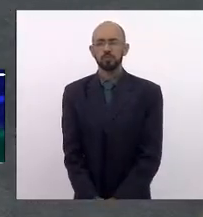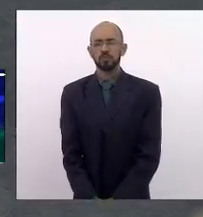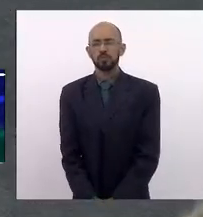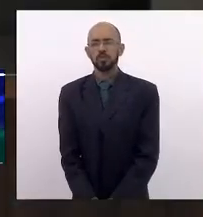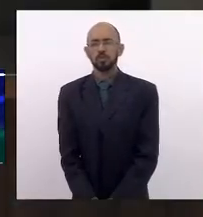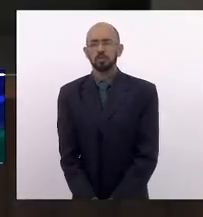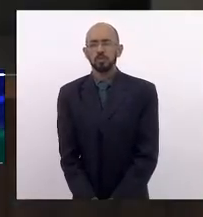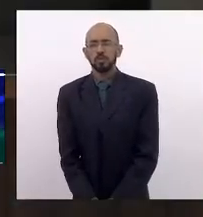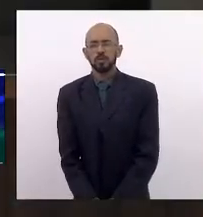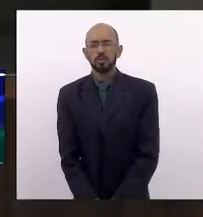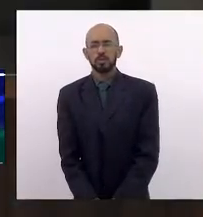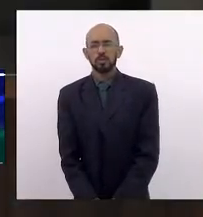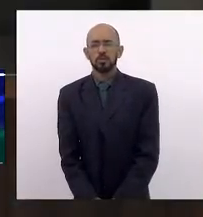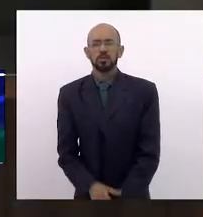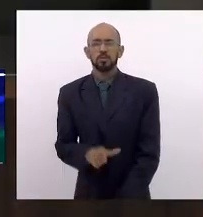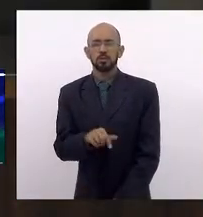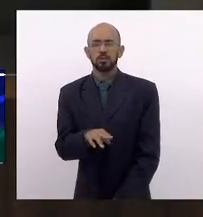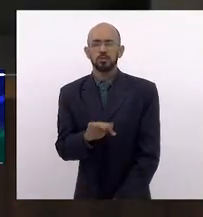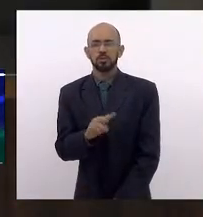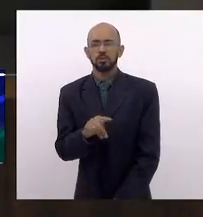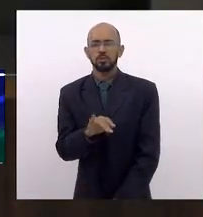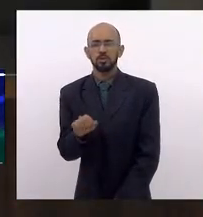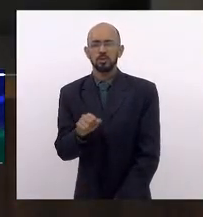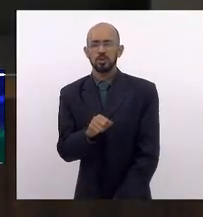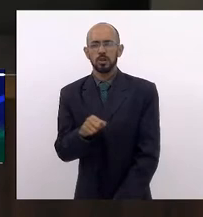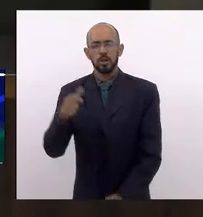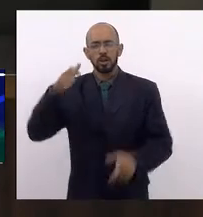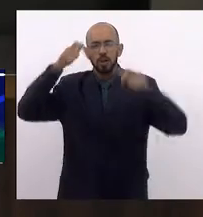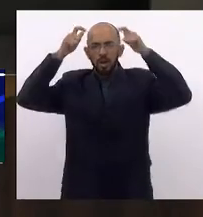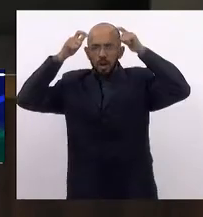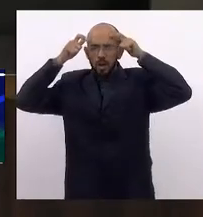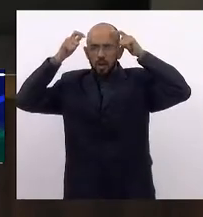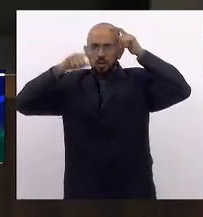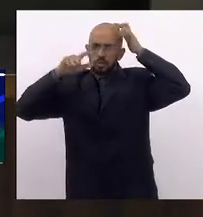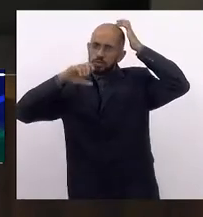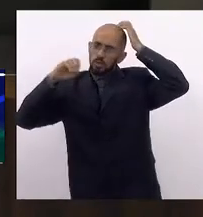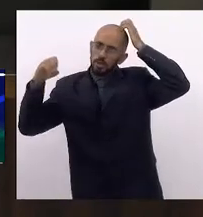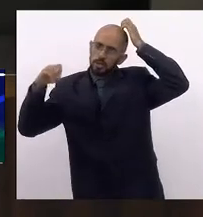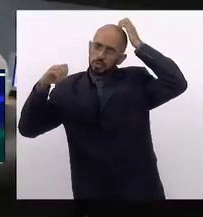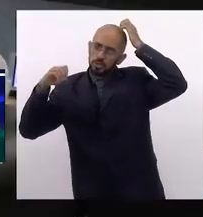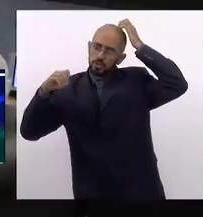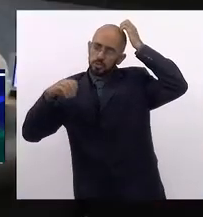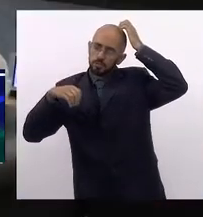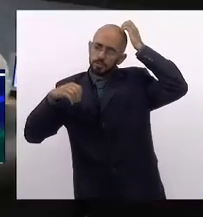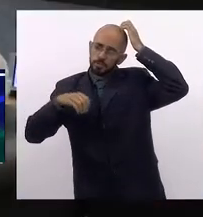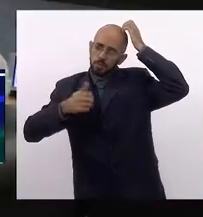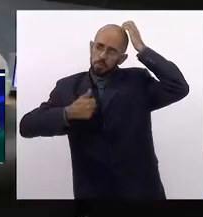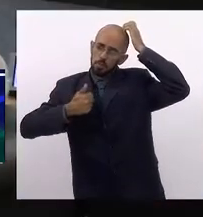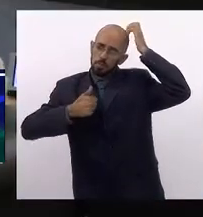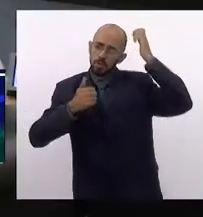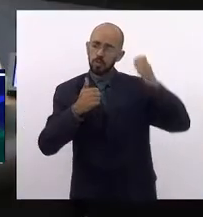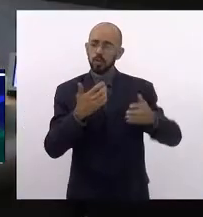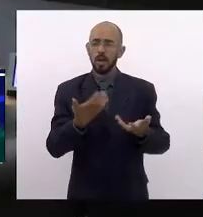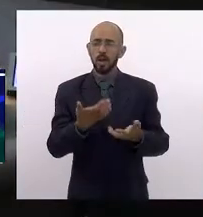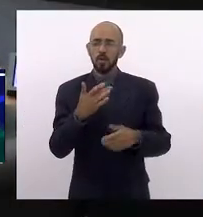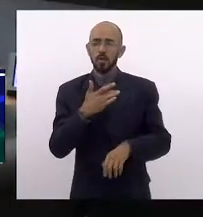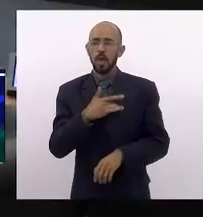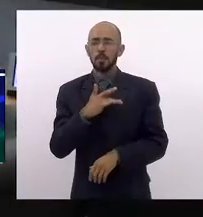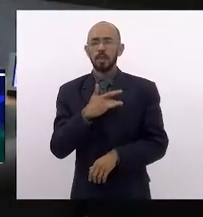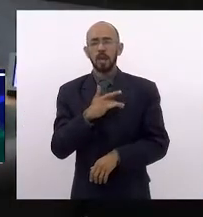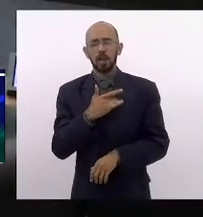deputada Lucinha rainha da Zona Oeste em primeiro lugar eu queria lá mesmo tá